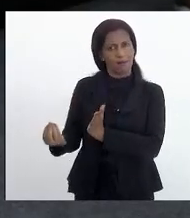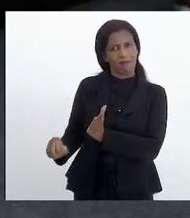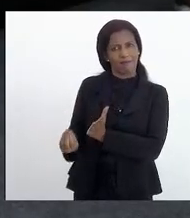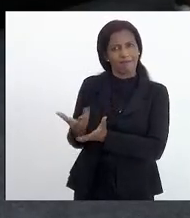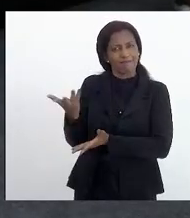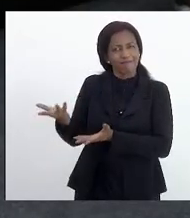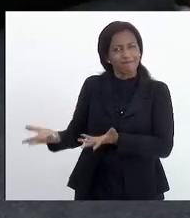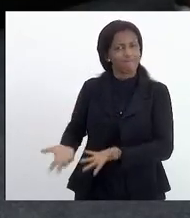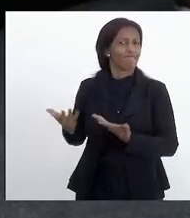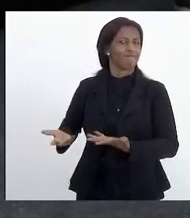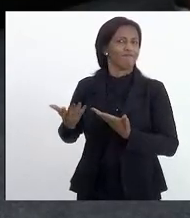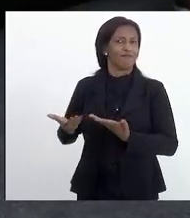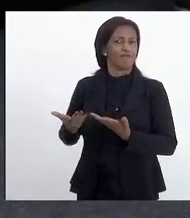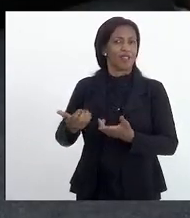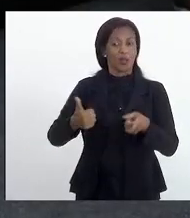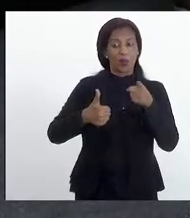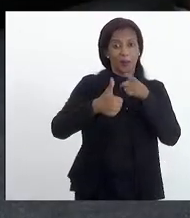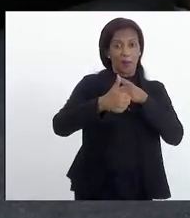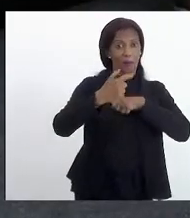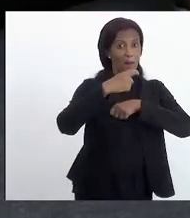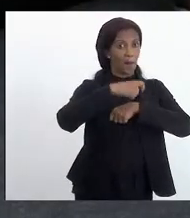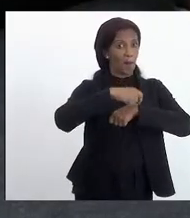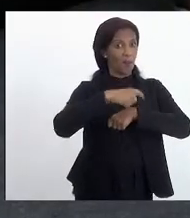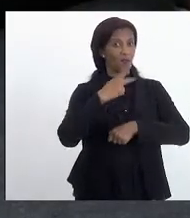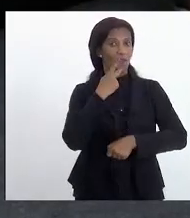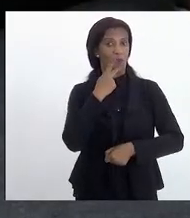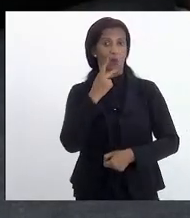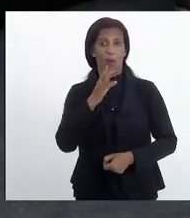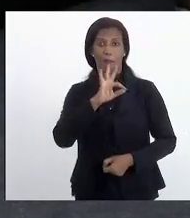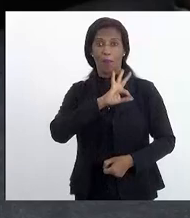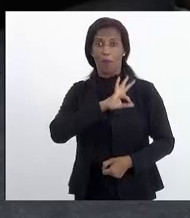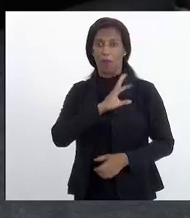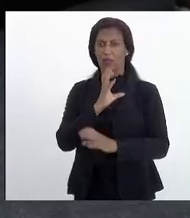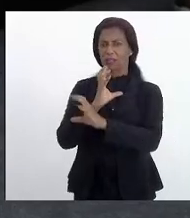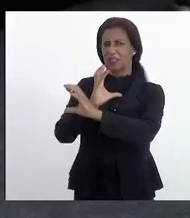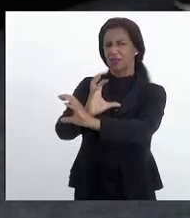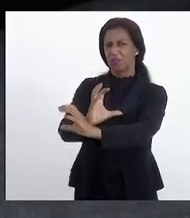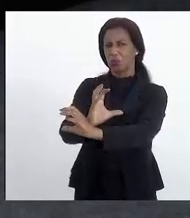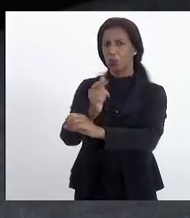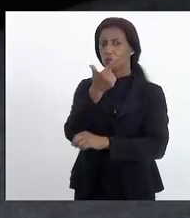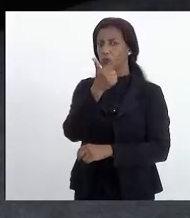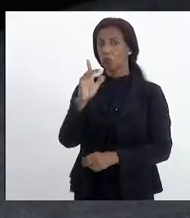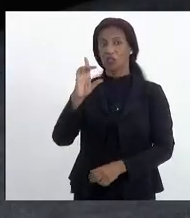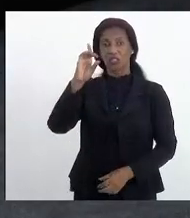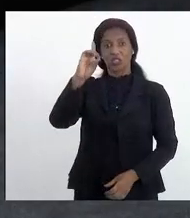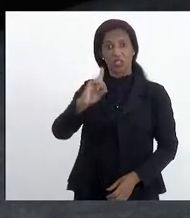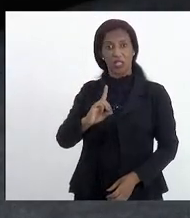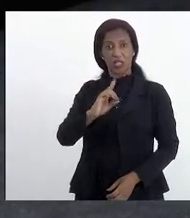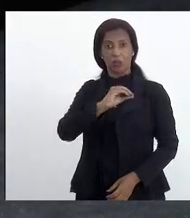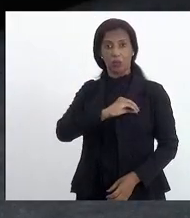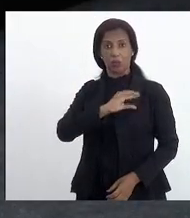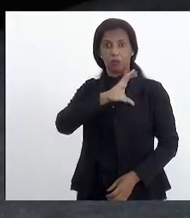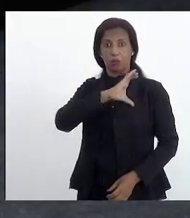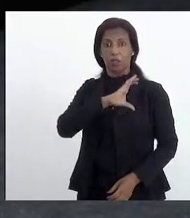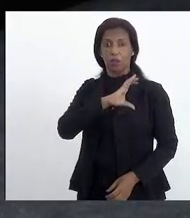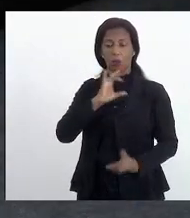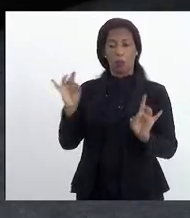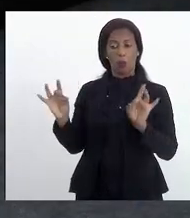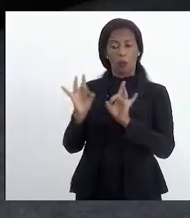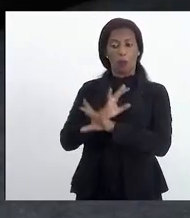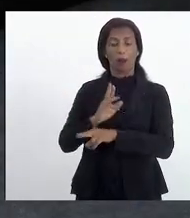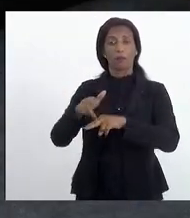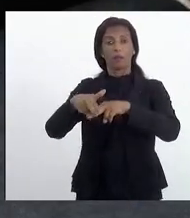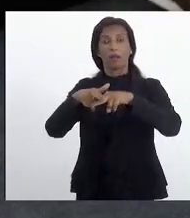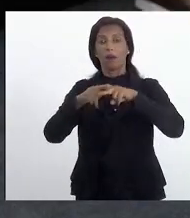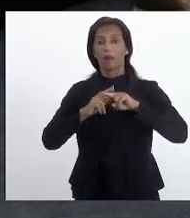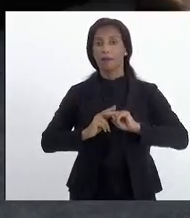meu primeiro momento foi colocado que a Polícia Civil não teria direito ao aumento por completo em